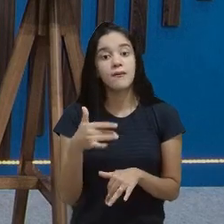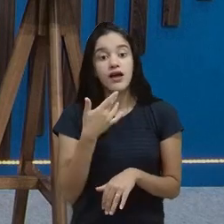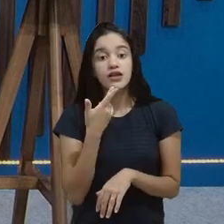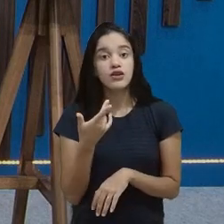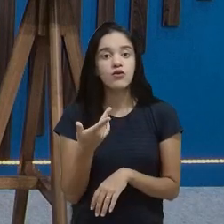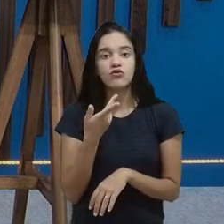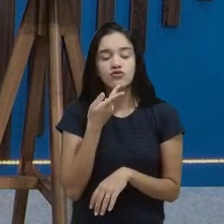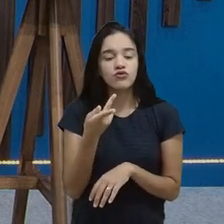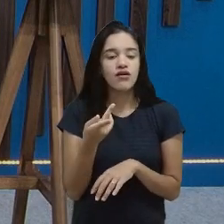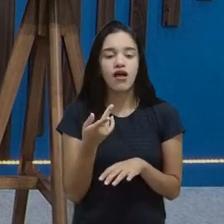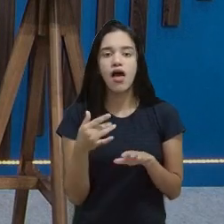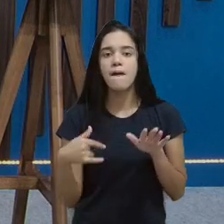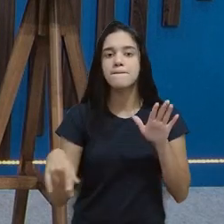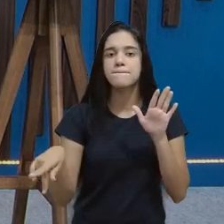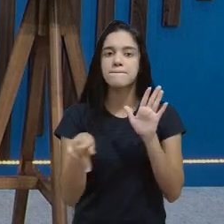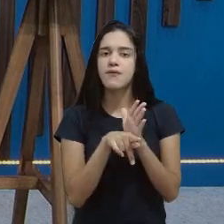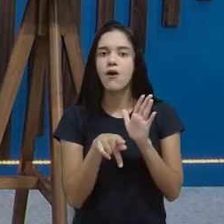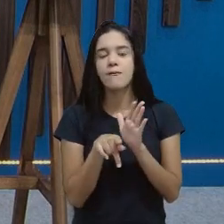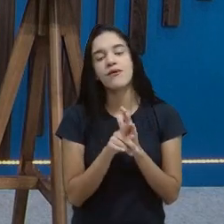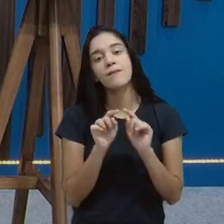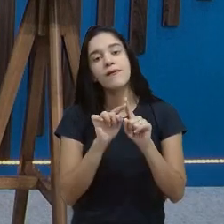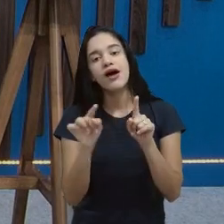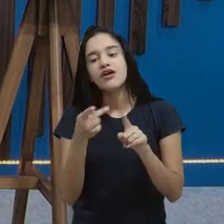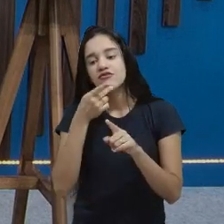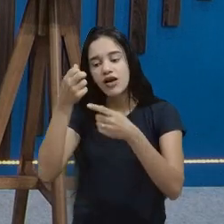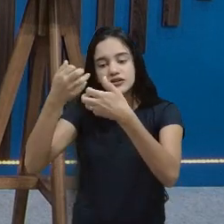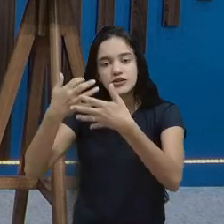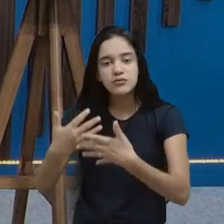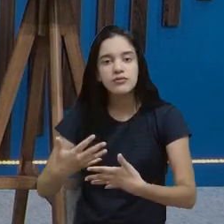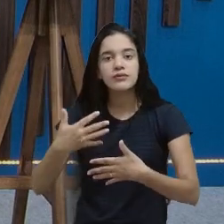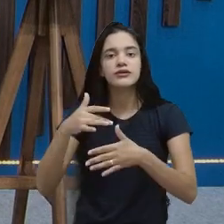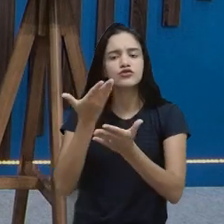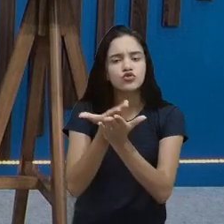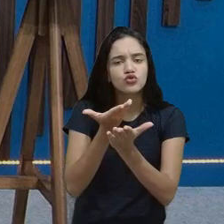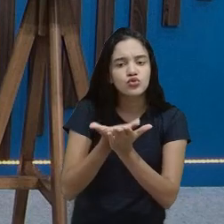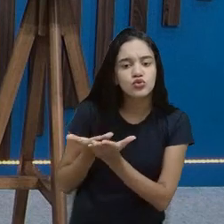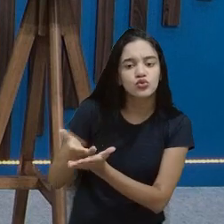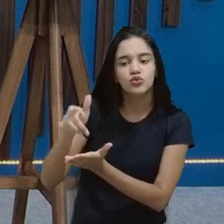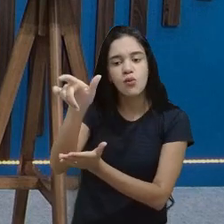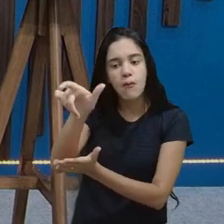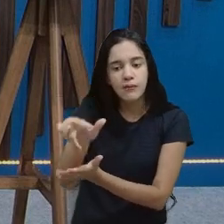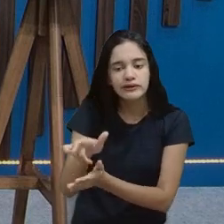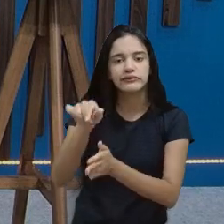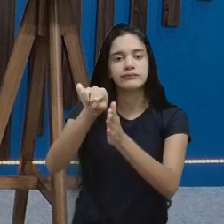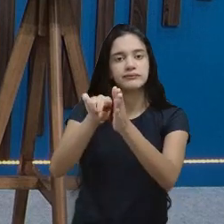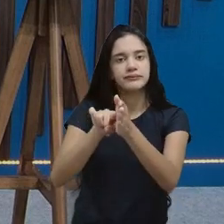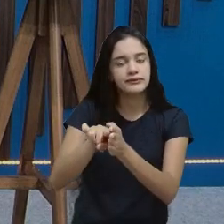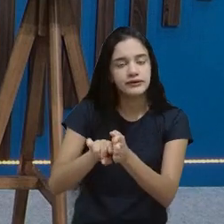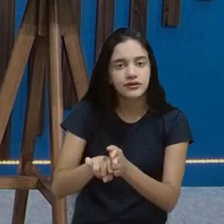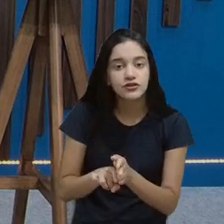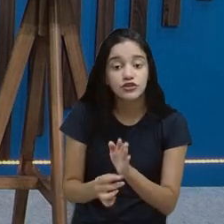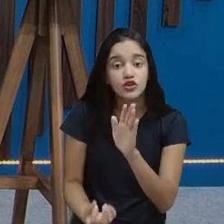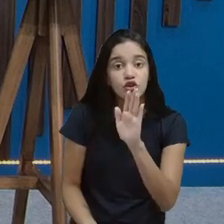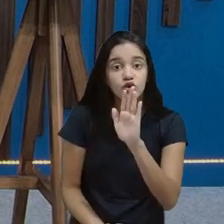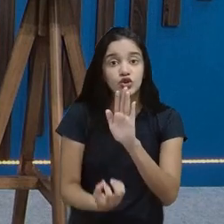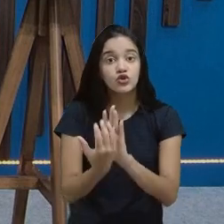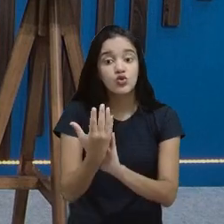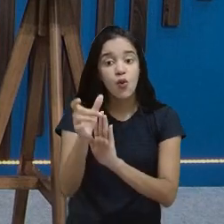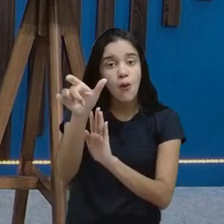de si mesmo, mas ela fala de alguém que ela estudou, não é? Pesquisou, criou